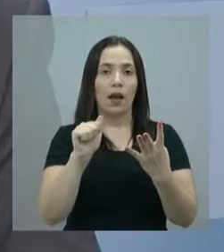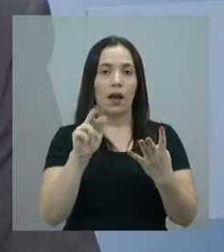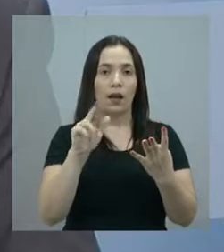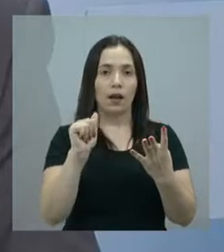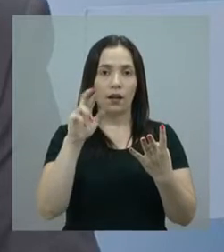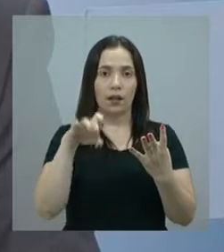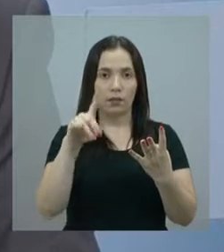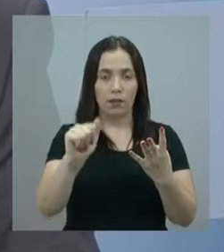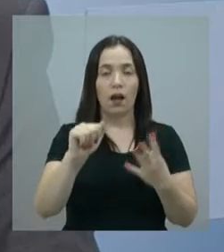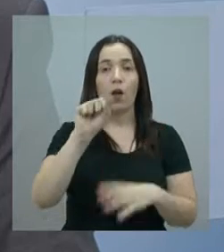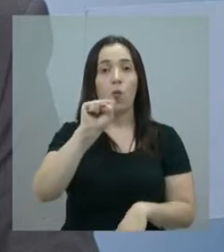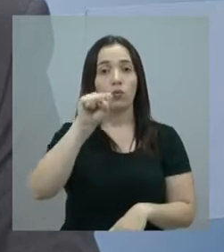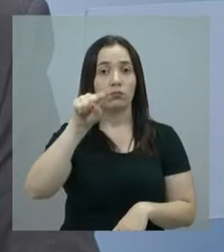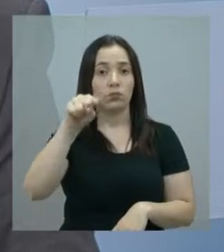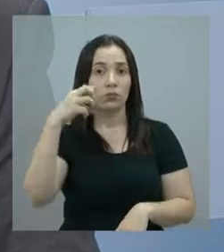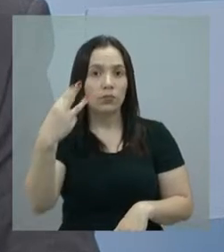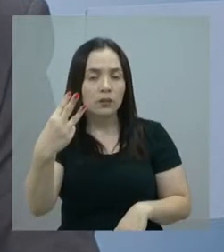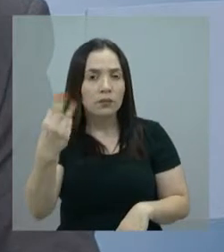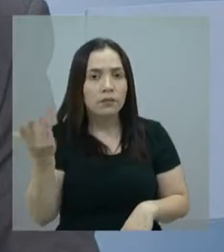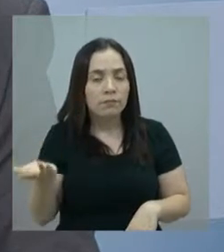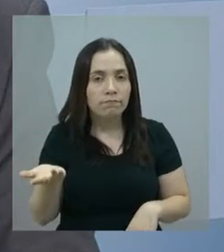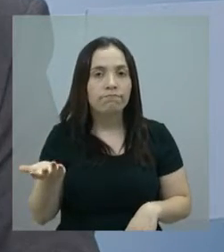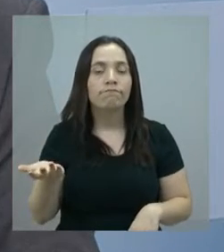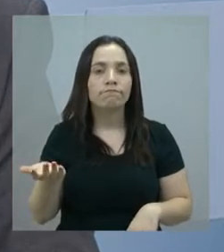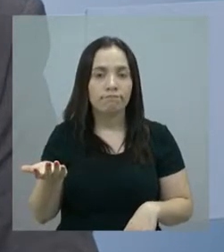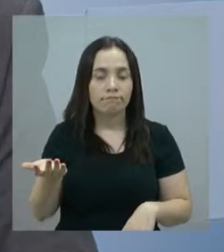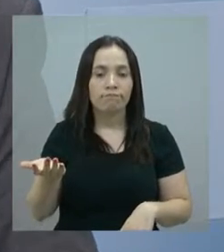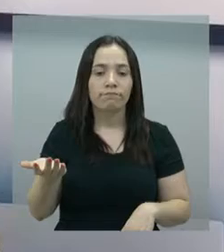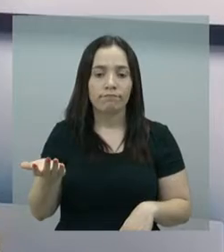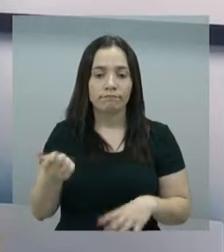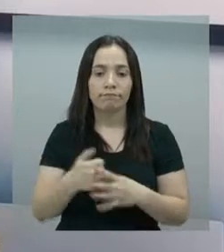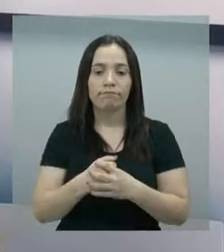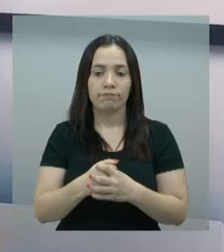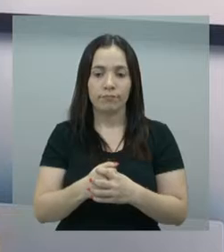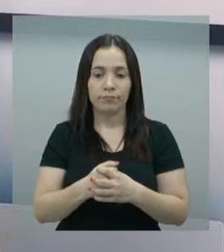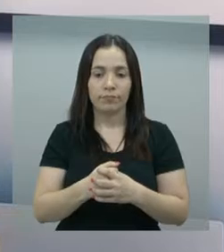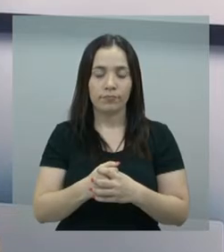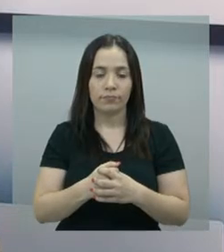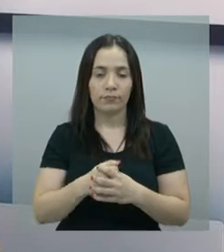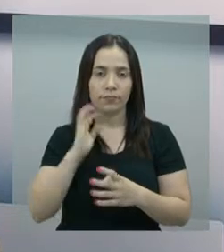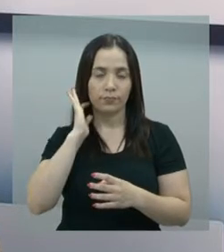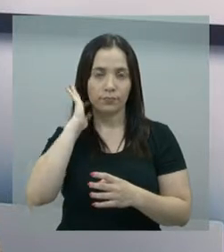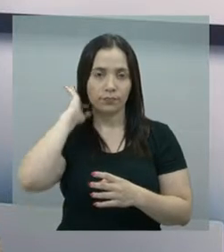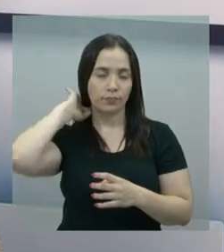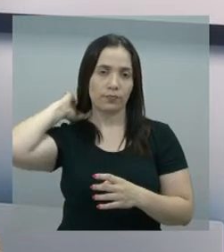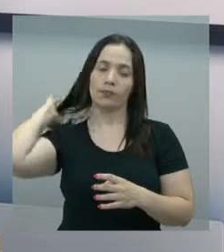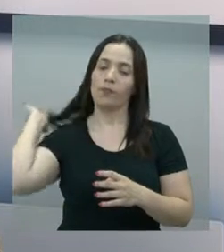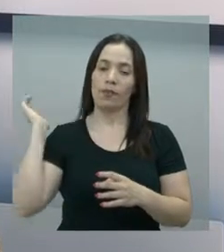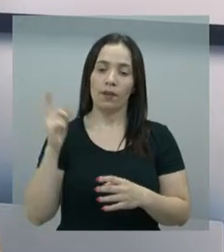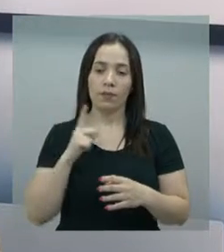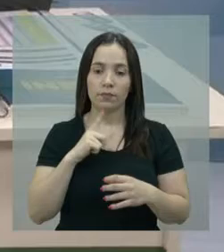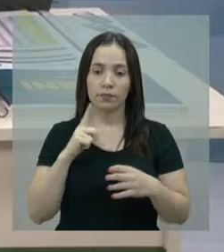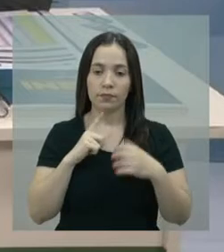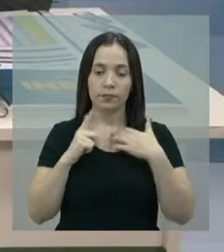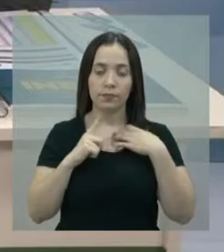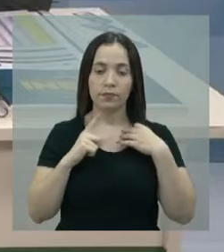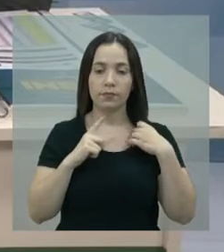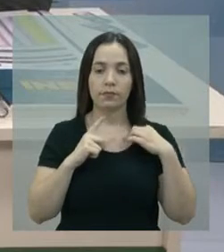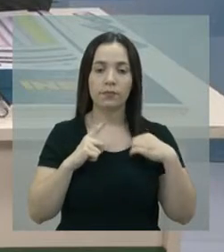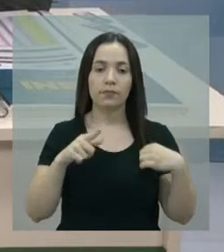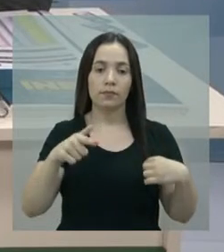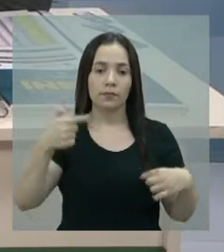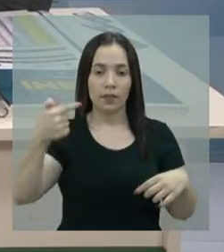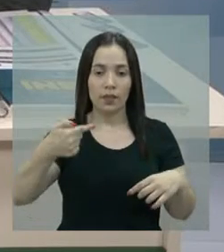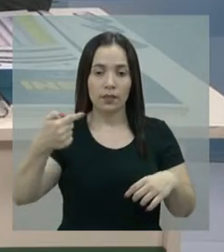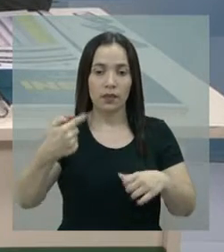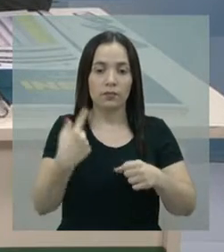média 8,3. Olha a terra do meu amigo Guilherme Landim, que ganhou um prêmio um tempo. É o 7º